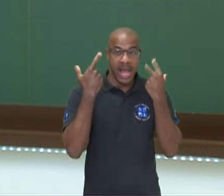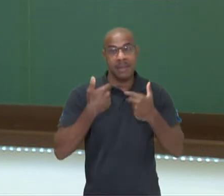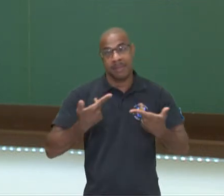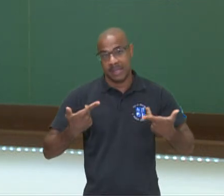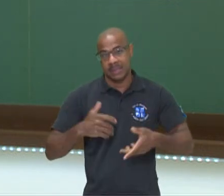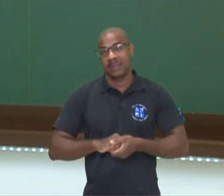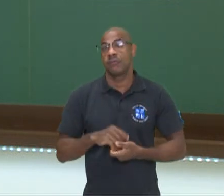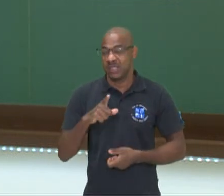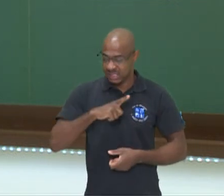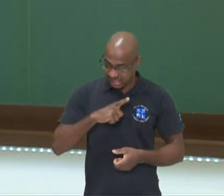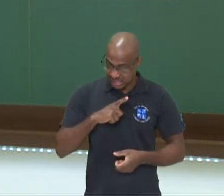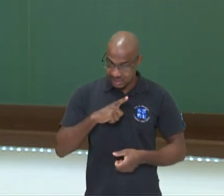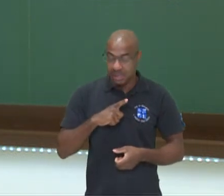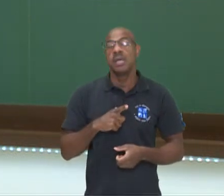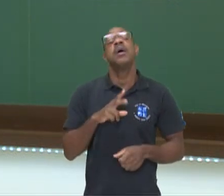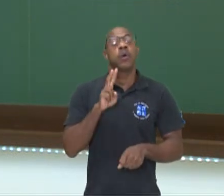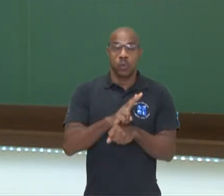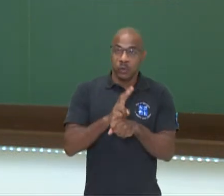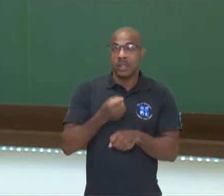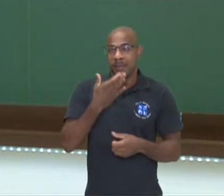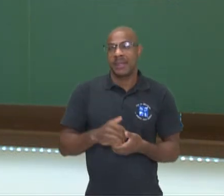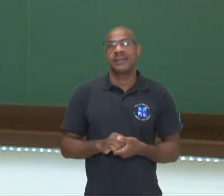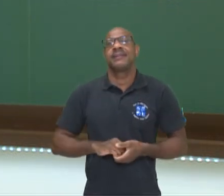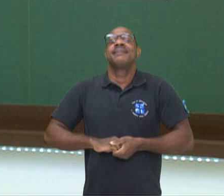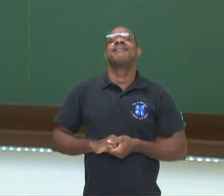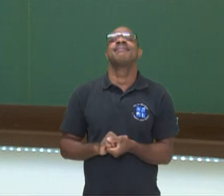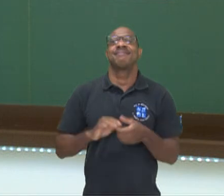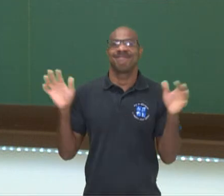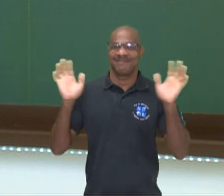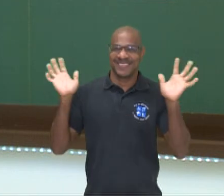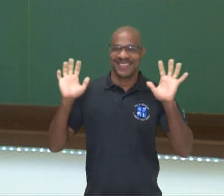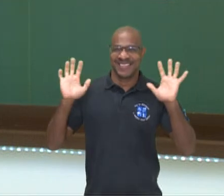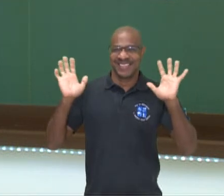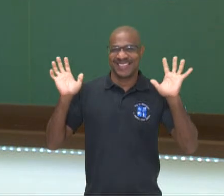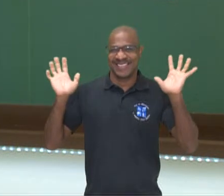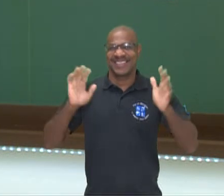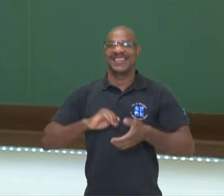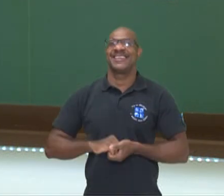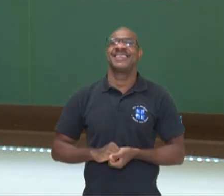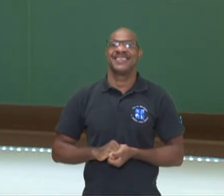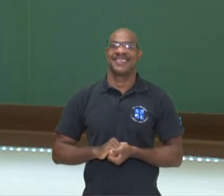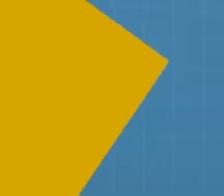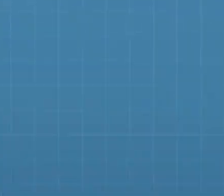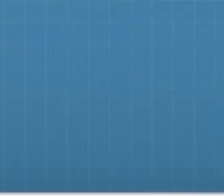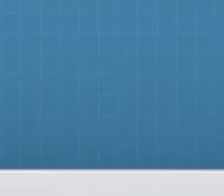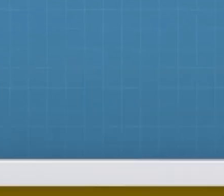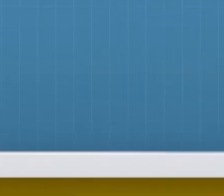tem, cuide muito bem dele. A gente se vê na próxima aula, tá bom, galera? Um grande abraço, até mais!